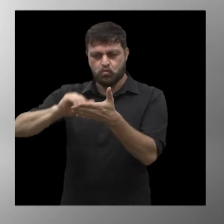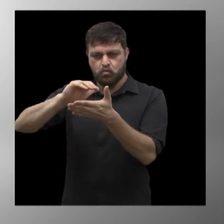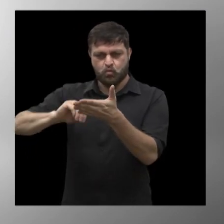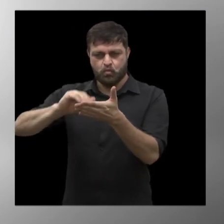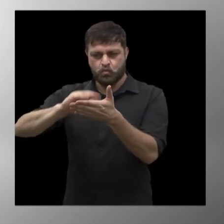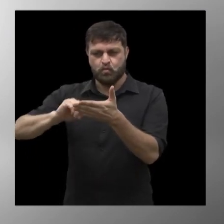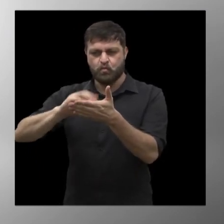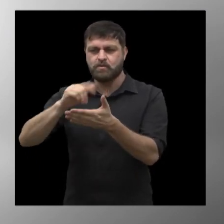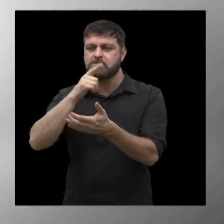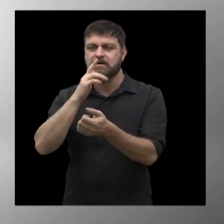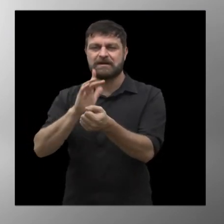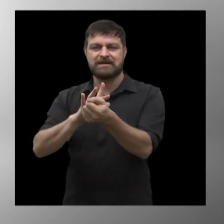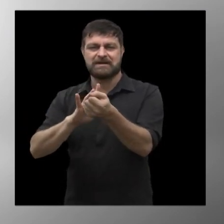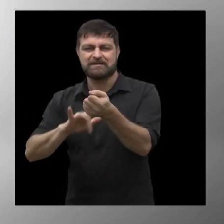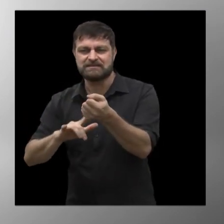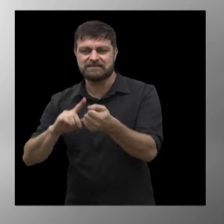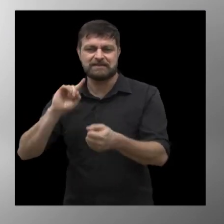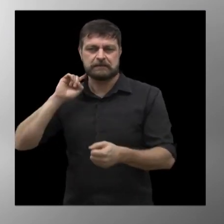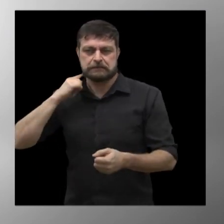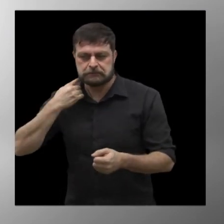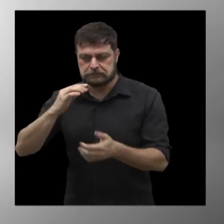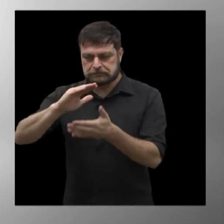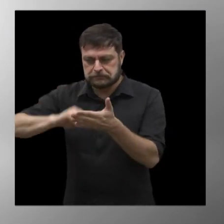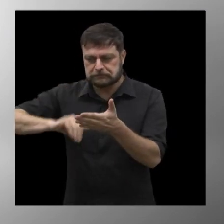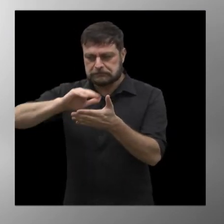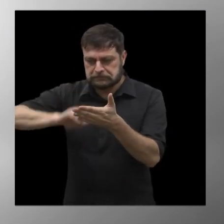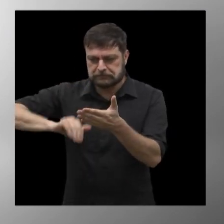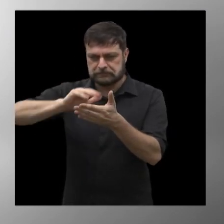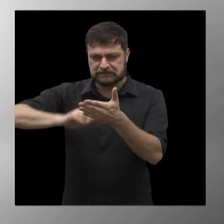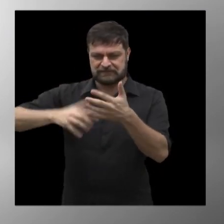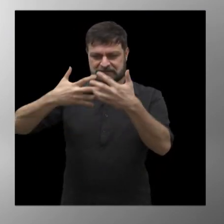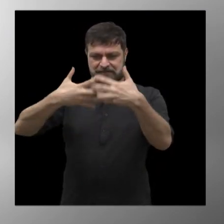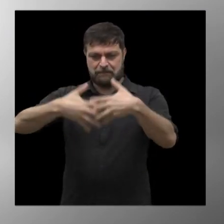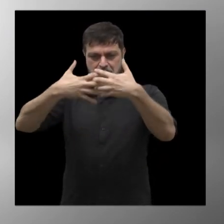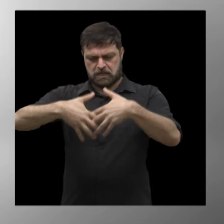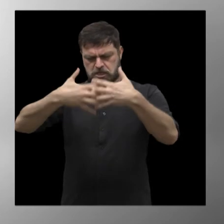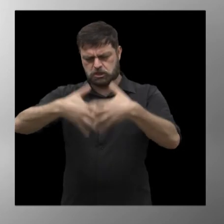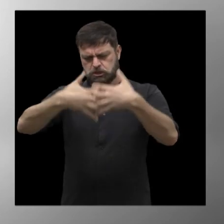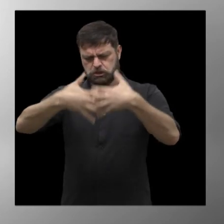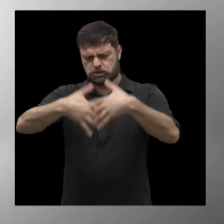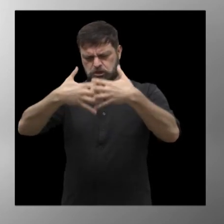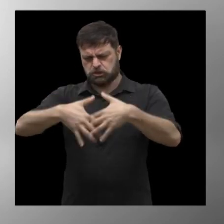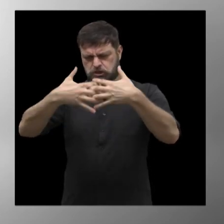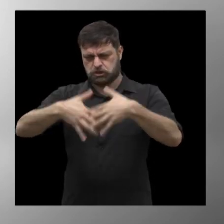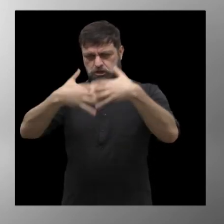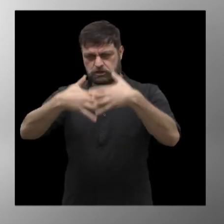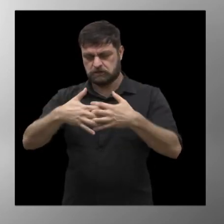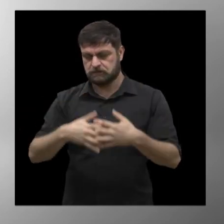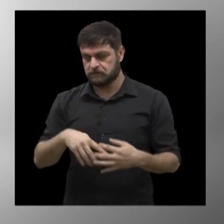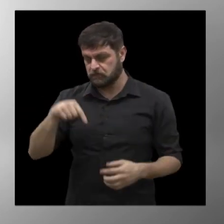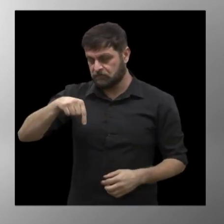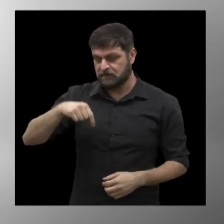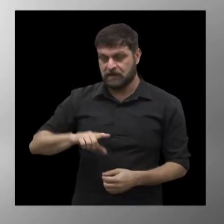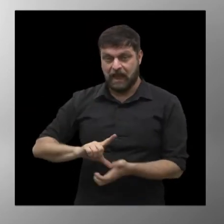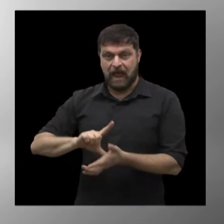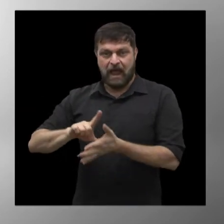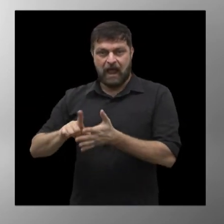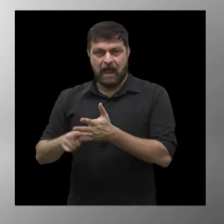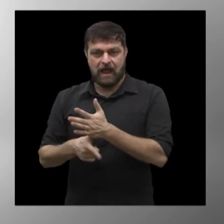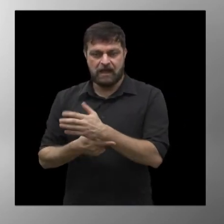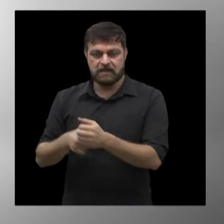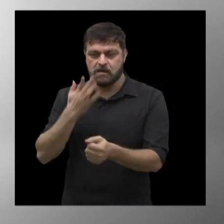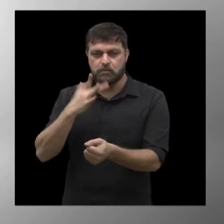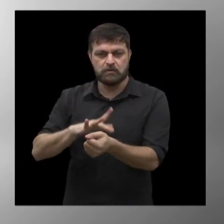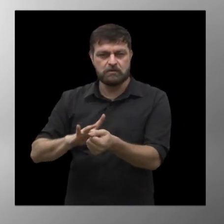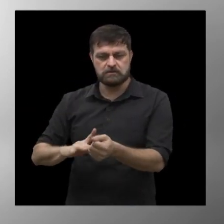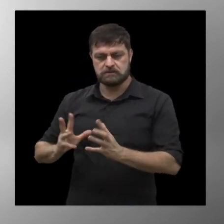ela entra em contato com o sangue ali na hora. Então, mais ou menos assim, é como se tomasse aqueles 120 litros de água. Então, se tem